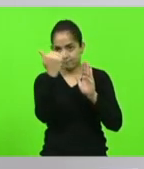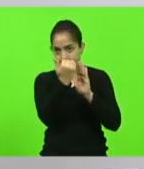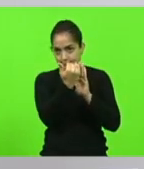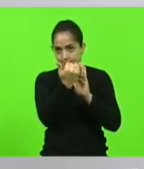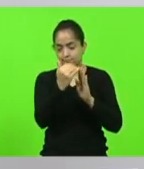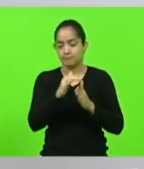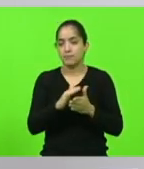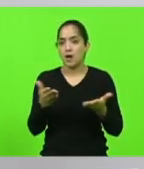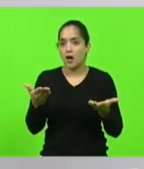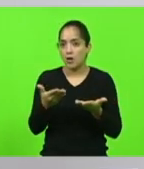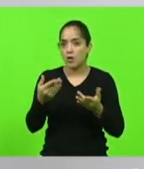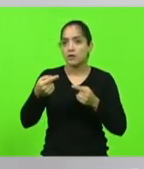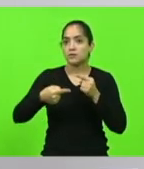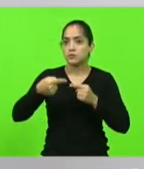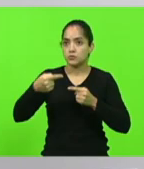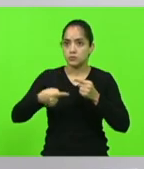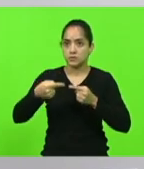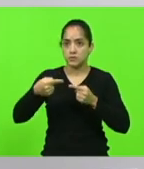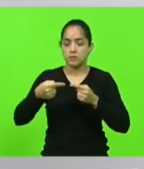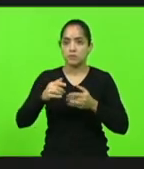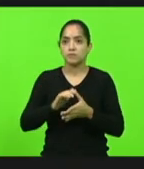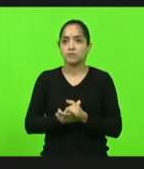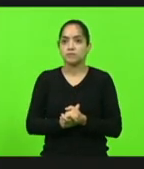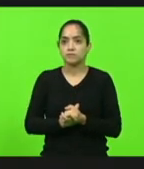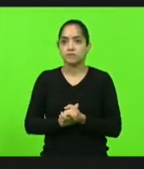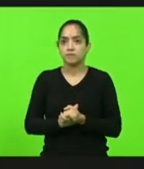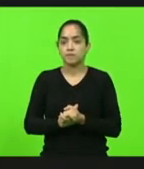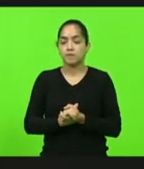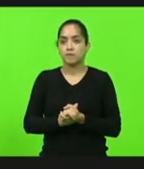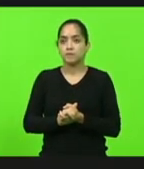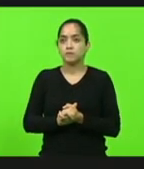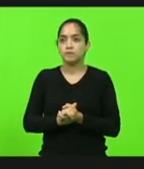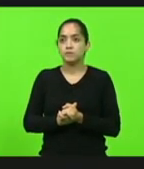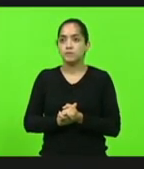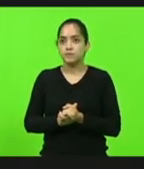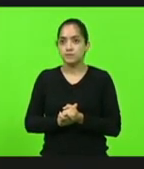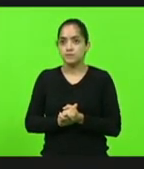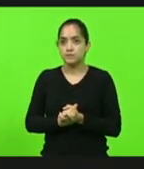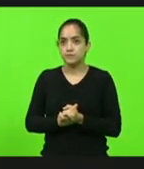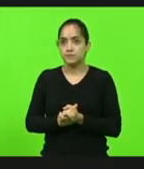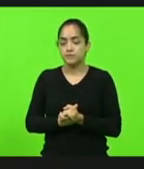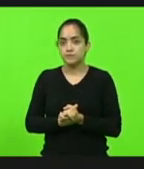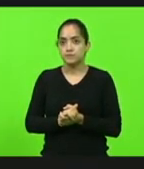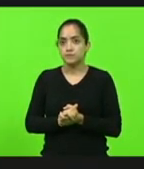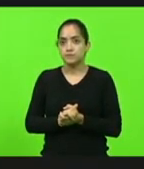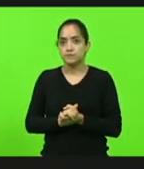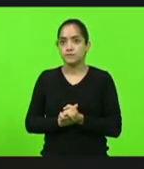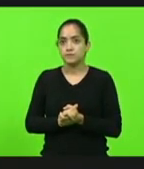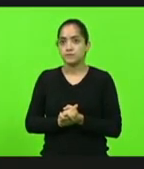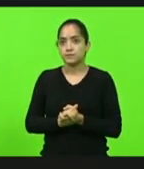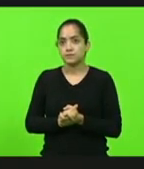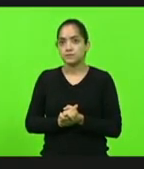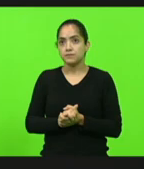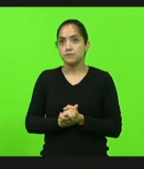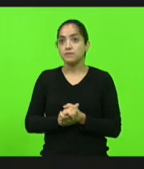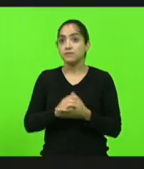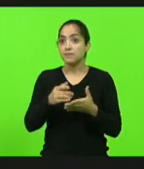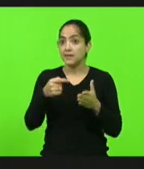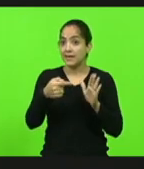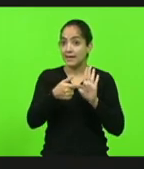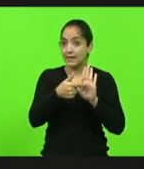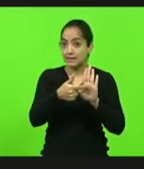coloca em discussão o requerimento o mesmo esse requerimento